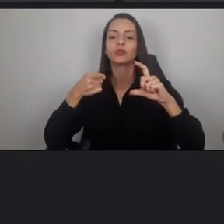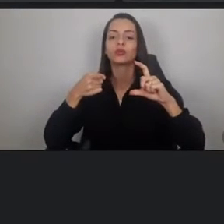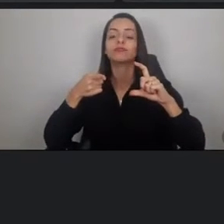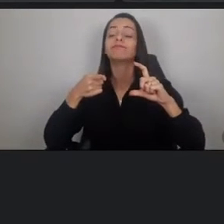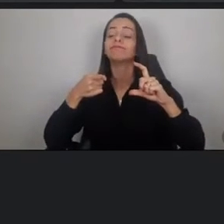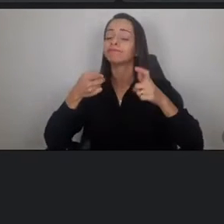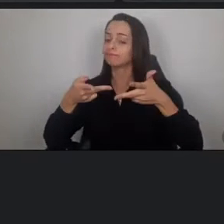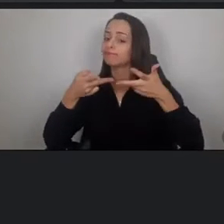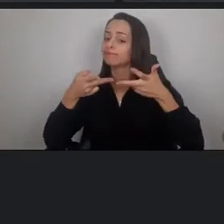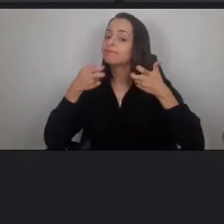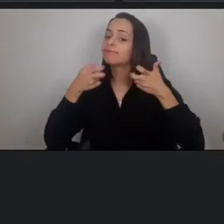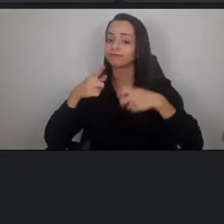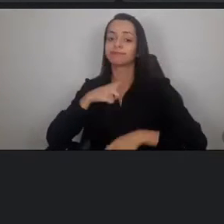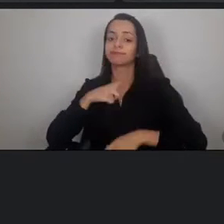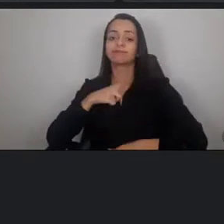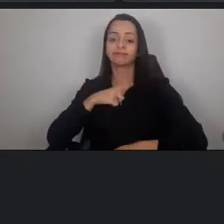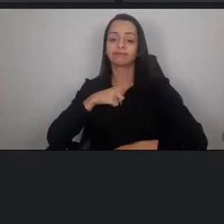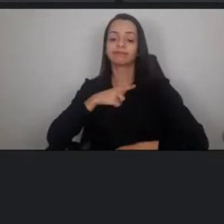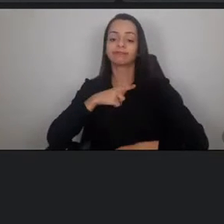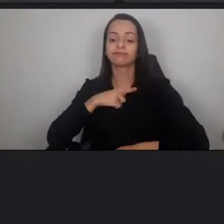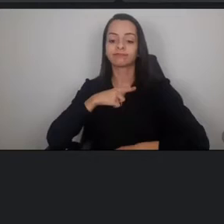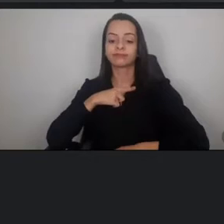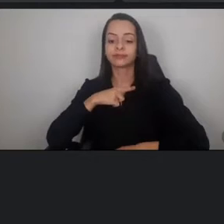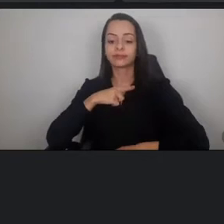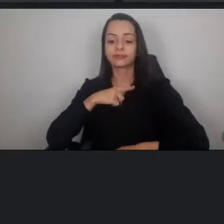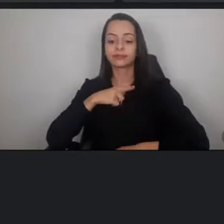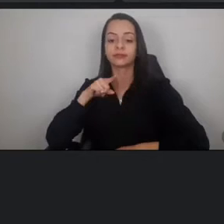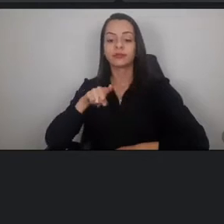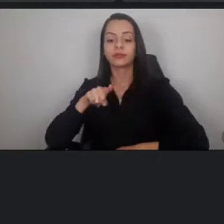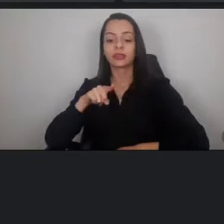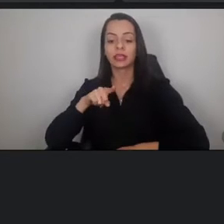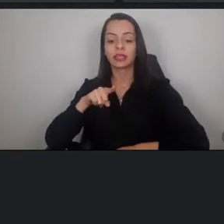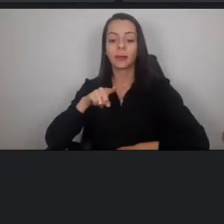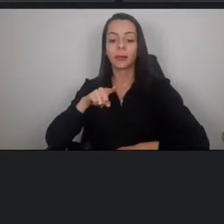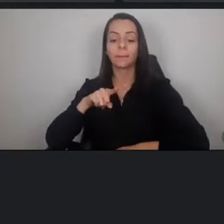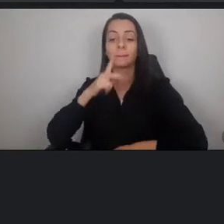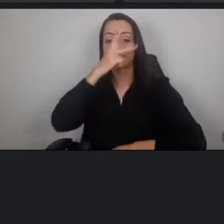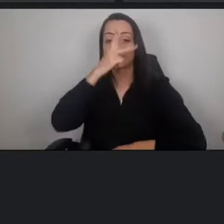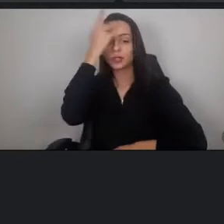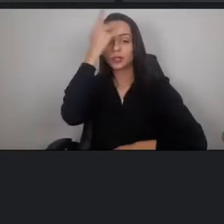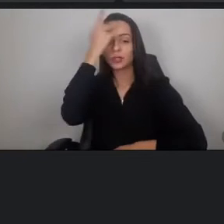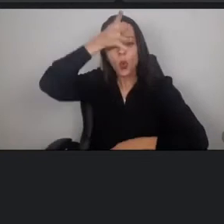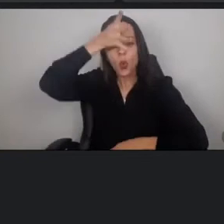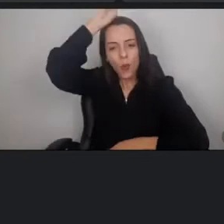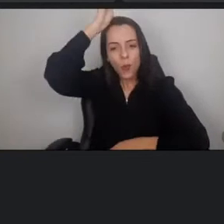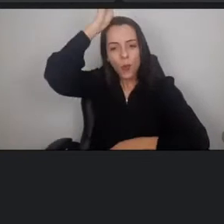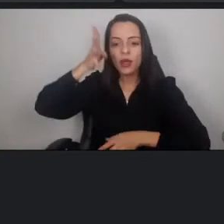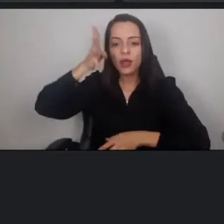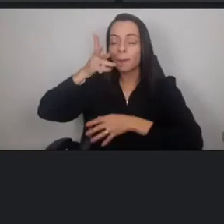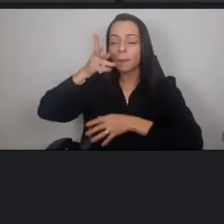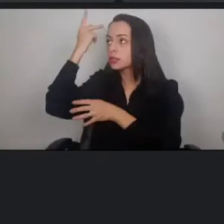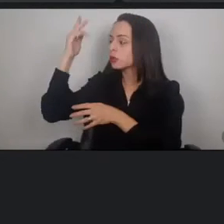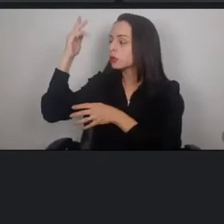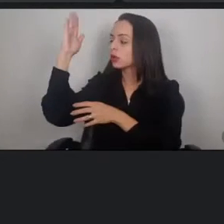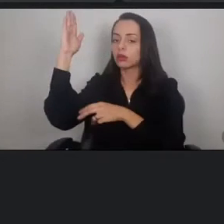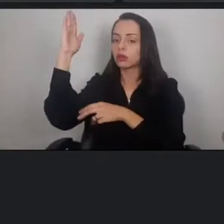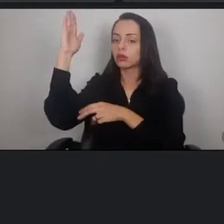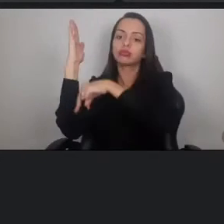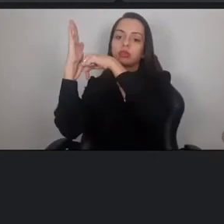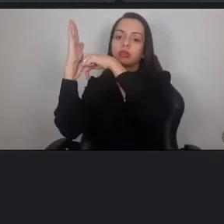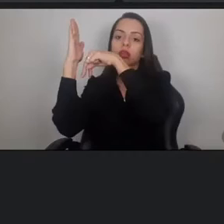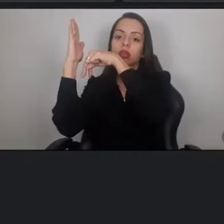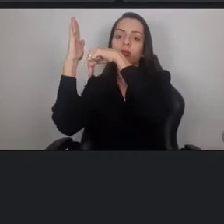percebemos aqui na quarta figura, o bombeiro fazendo um resgate, nós fazemos um resgate de uma pessoa que foi